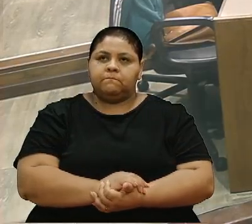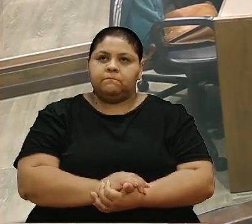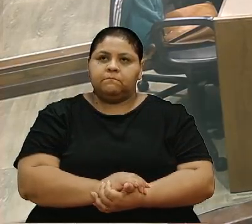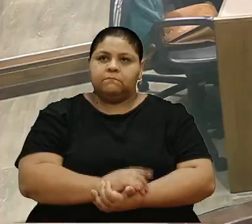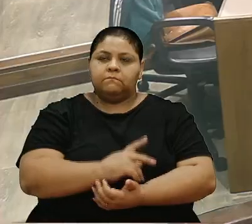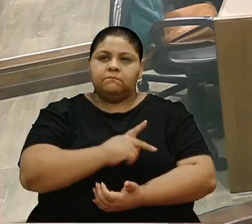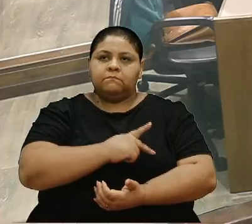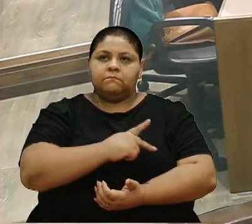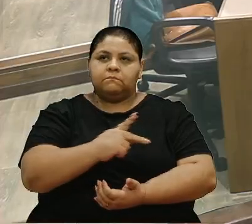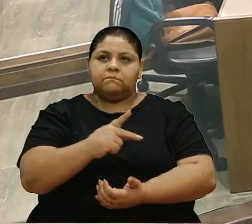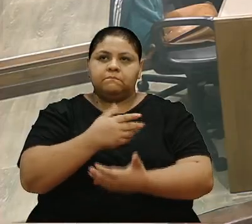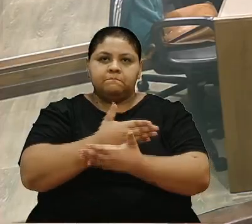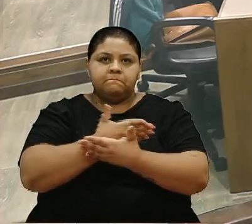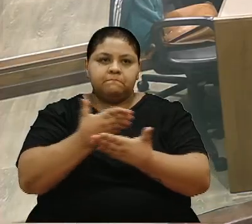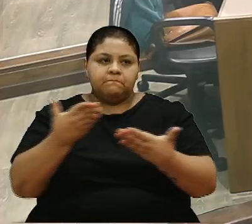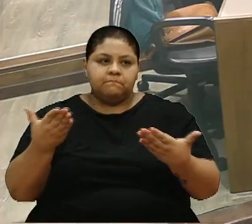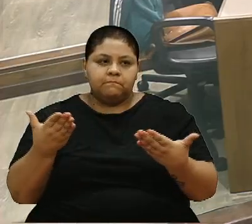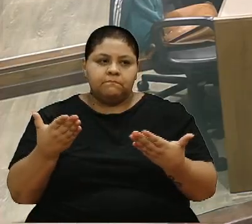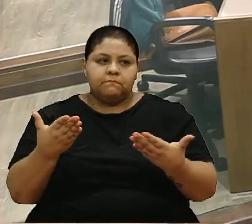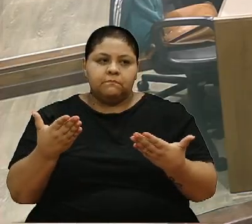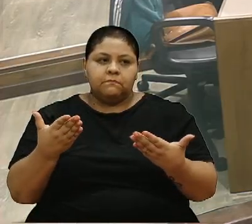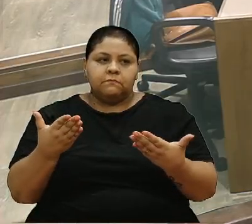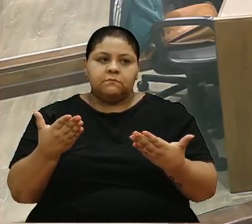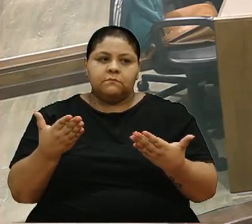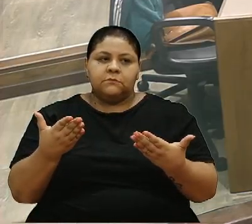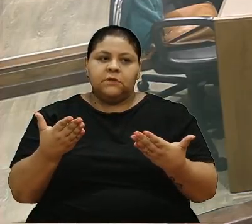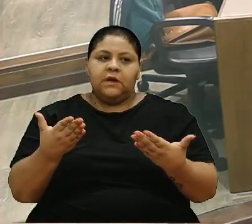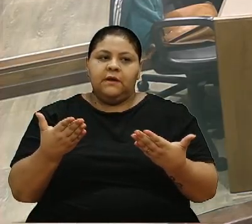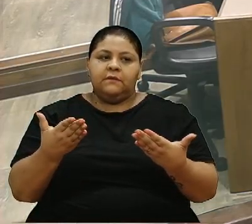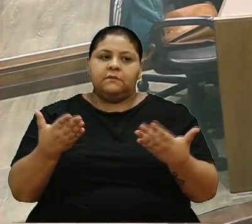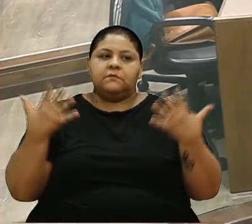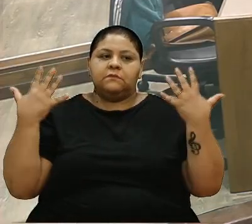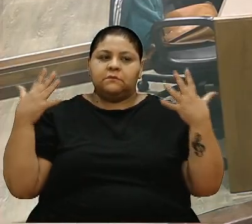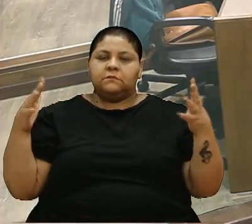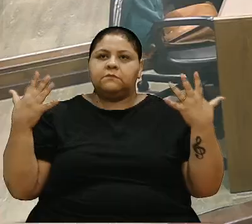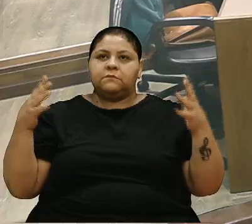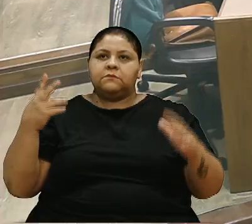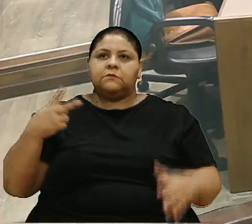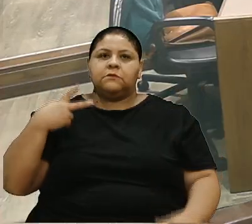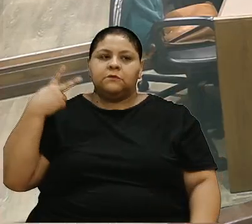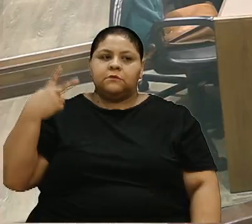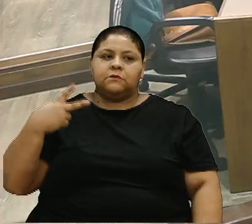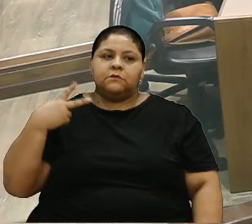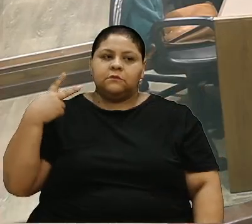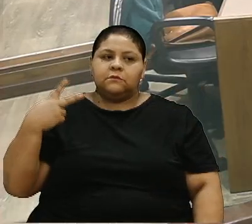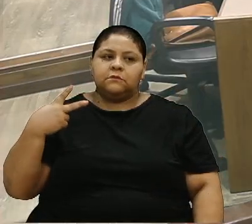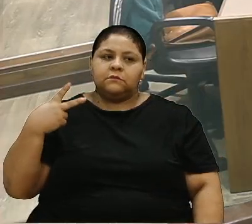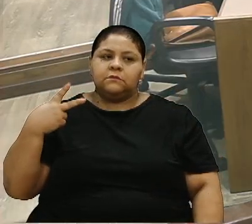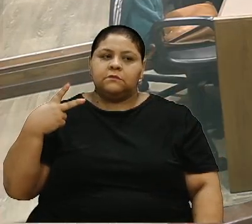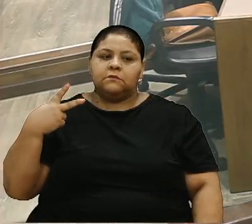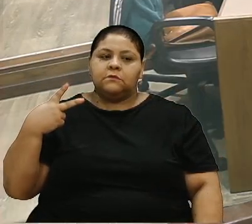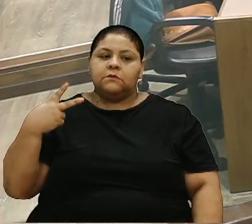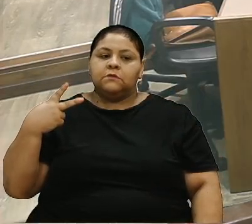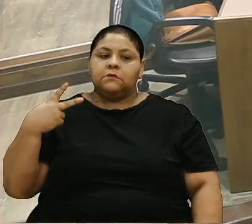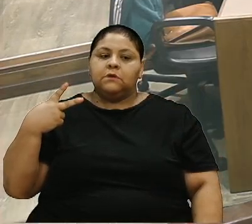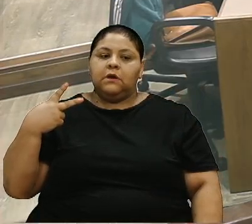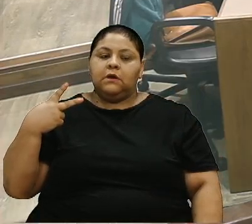Senhor presidente, nobres pares, eu queria primeiro parabenizar o vereador Pedro, né, pela